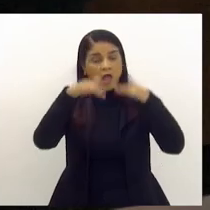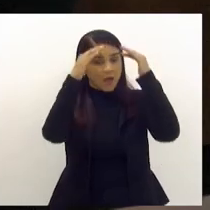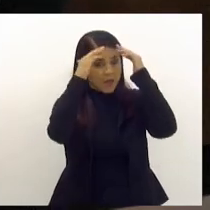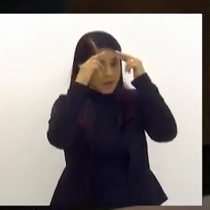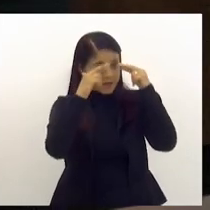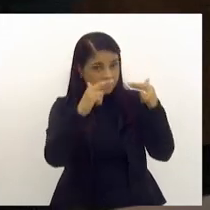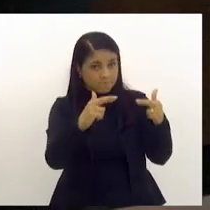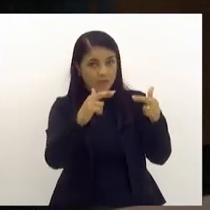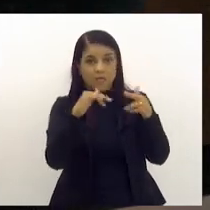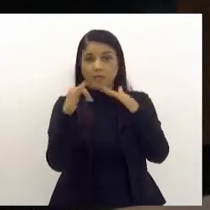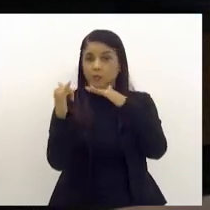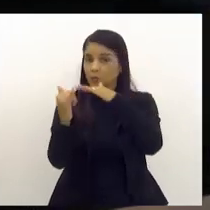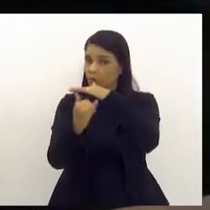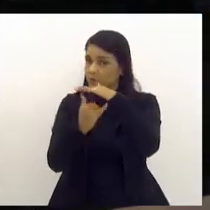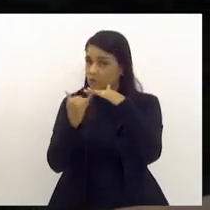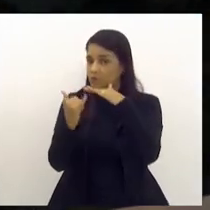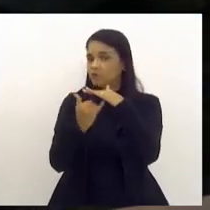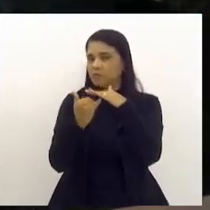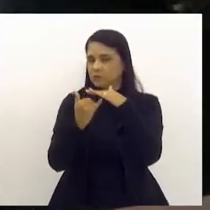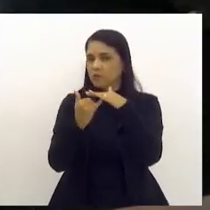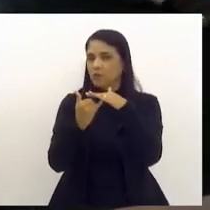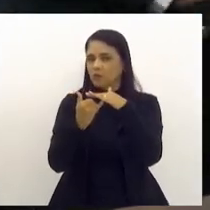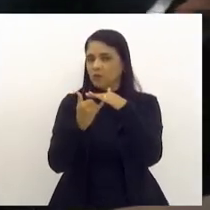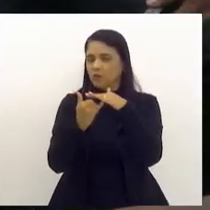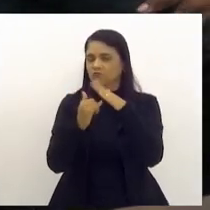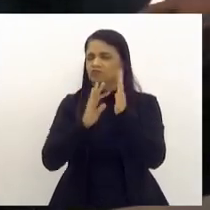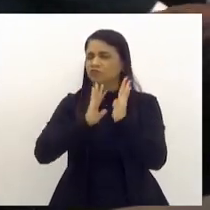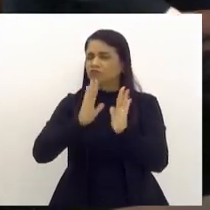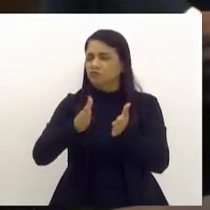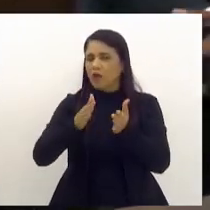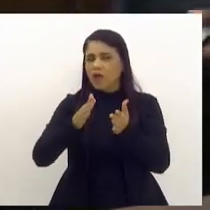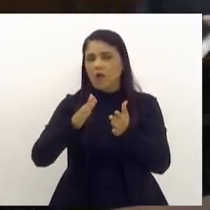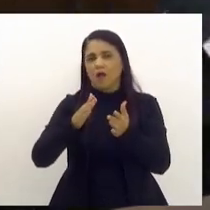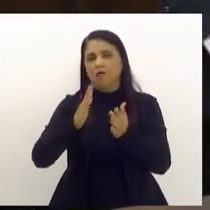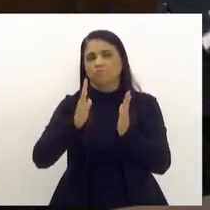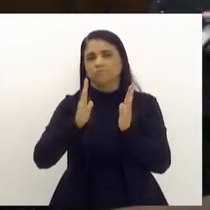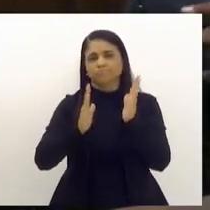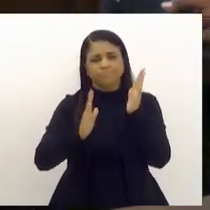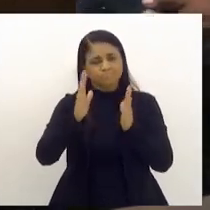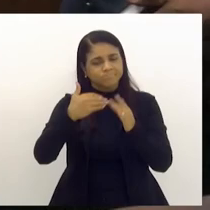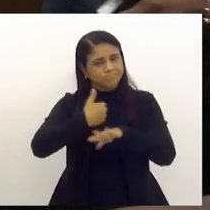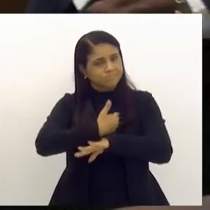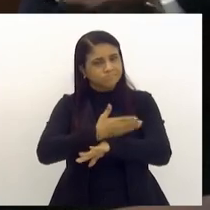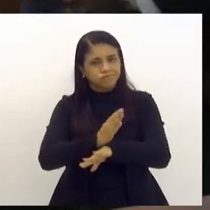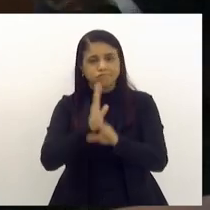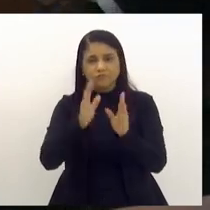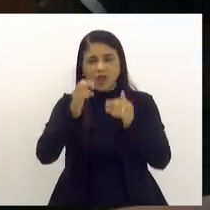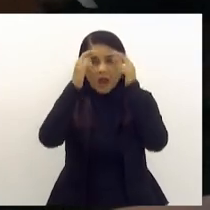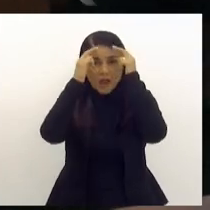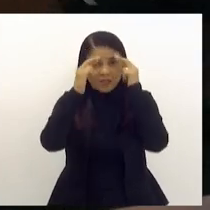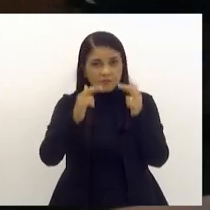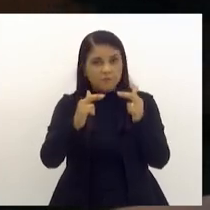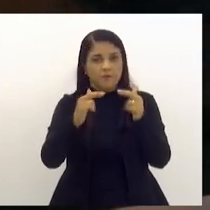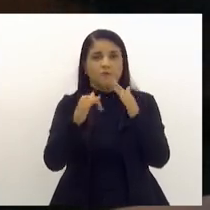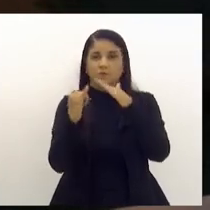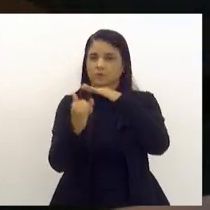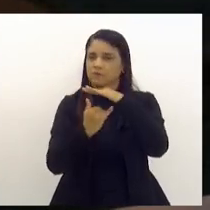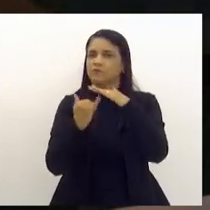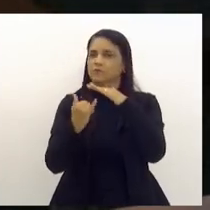à instituição. Já passou da hora e falo com respeito, máximo respeito à